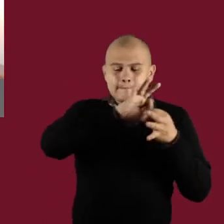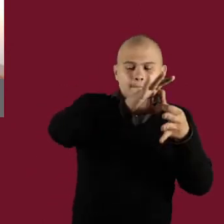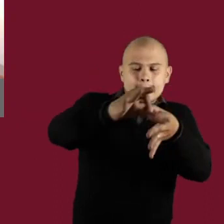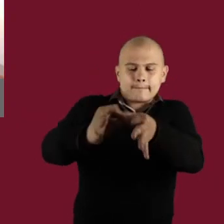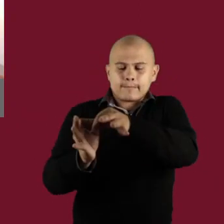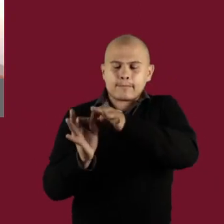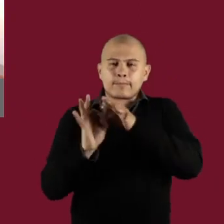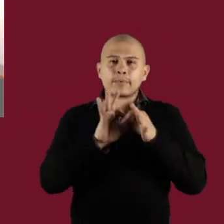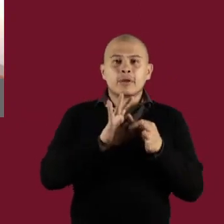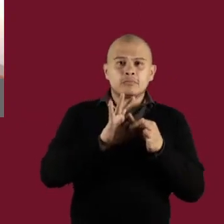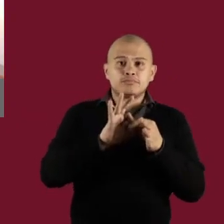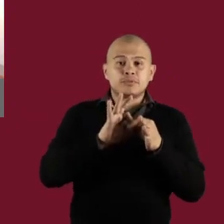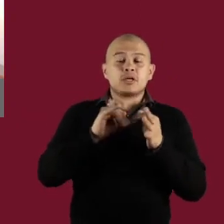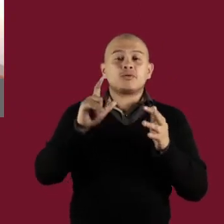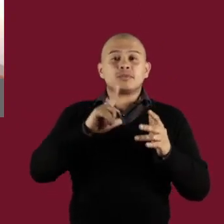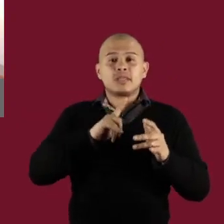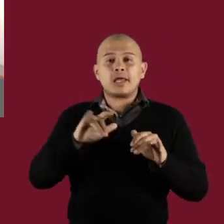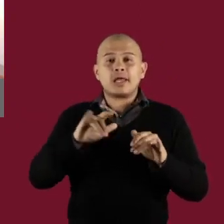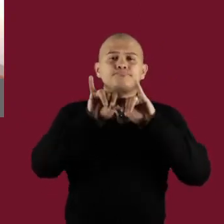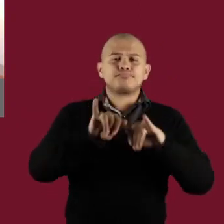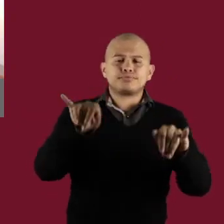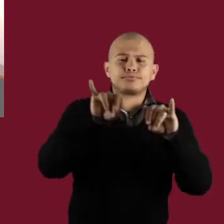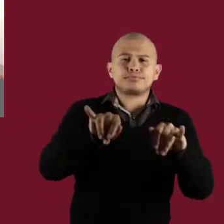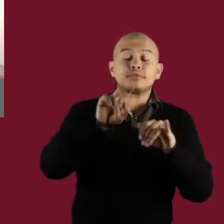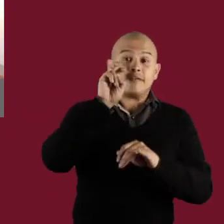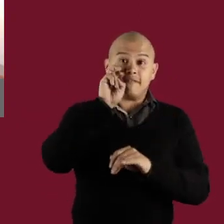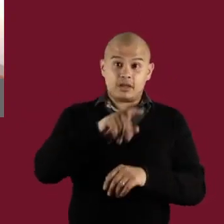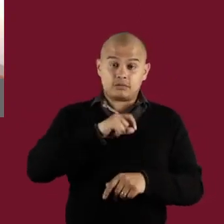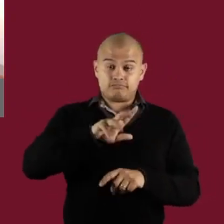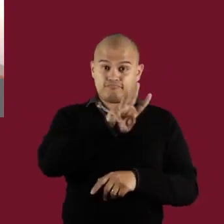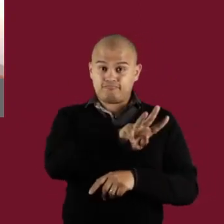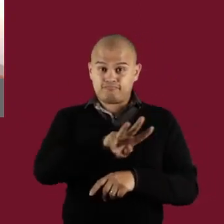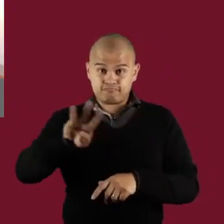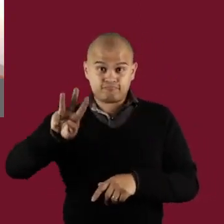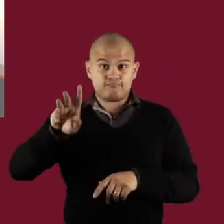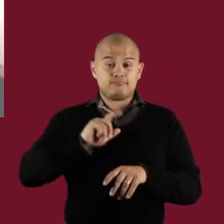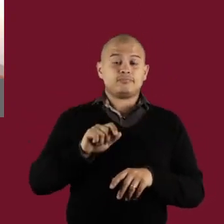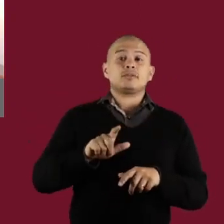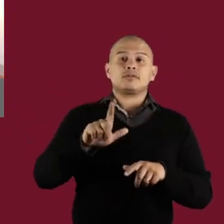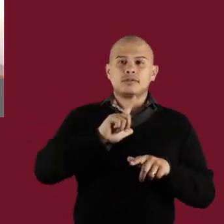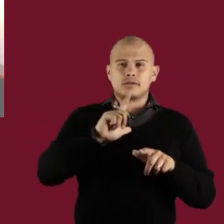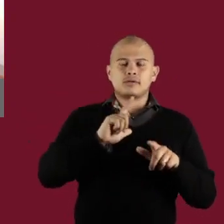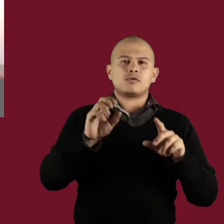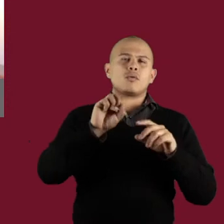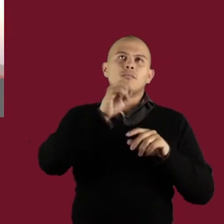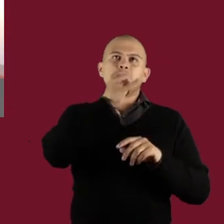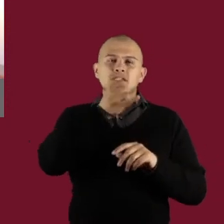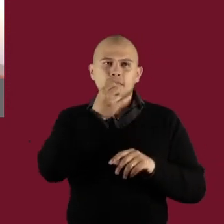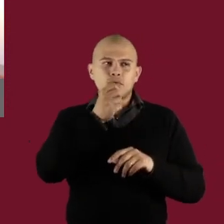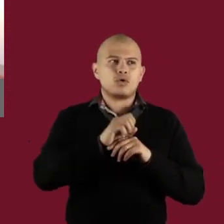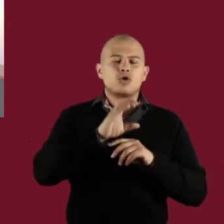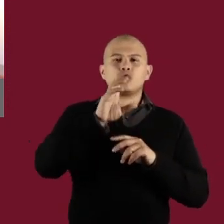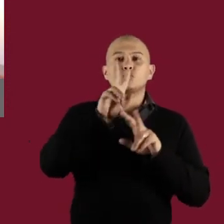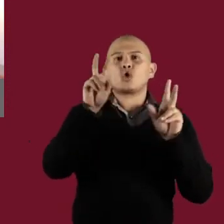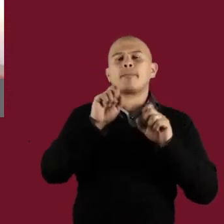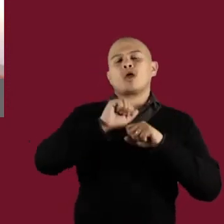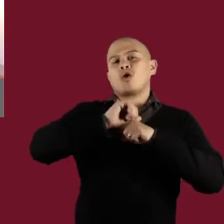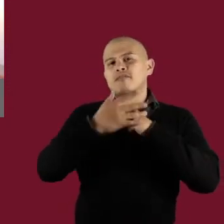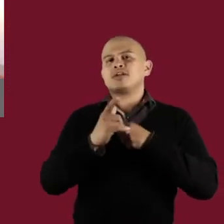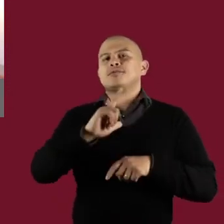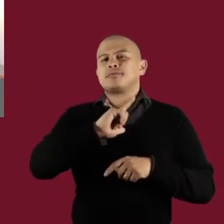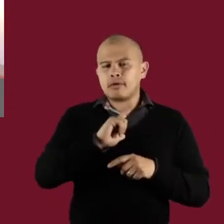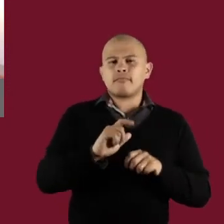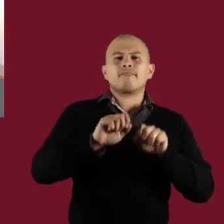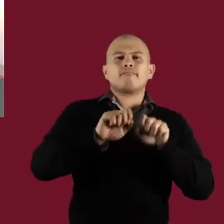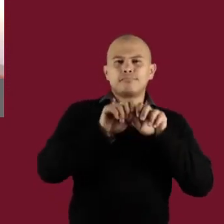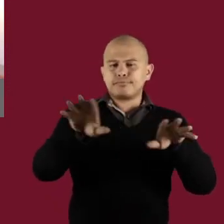que saem, que são notícias que vocês vão ver na nossa página, que são de agências, né, como Unicef, OMS, Covid, por exemplo, foi um momento importante para